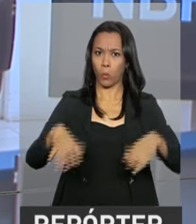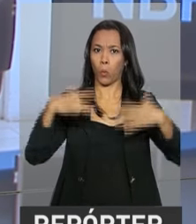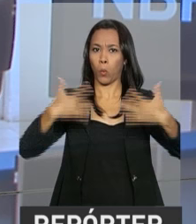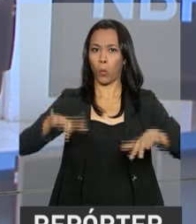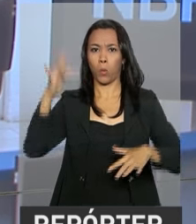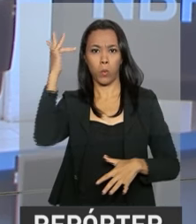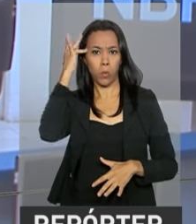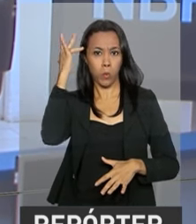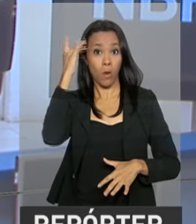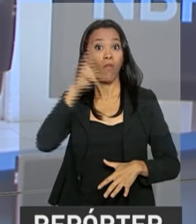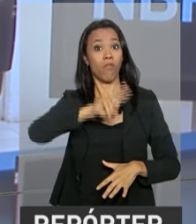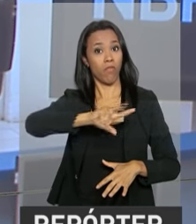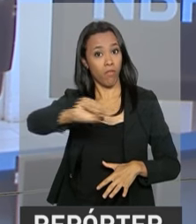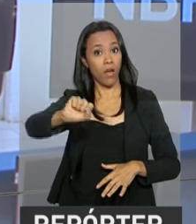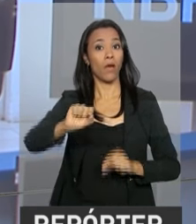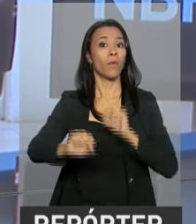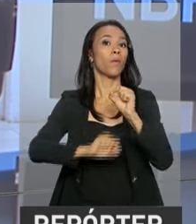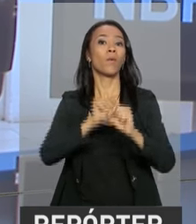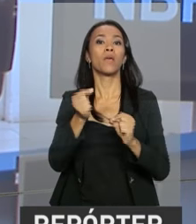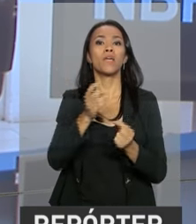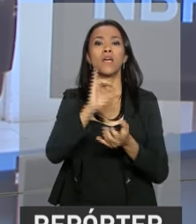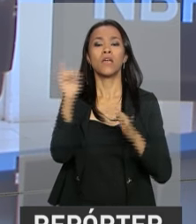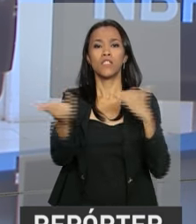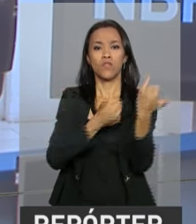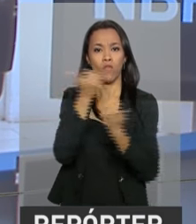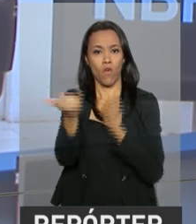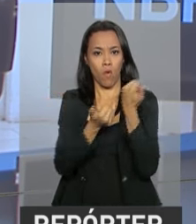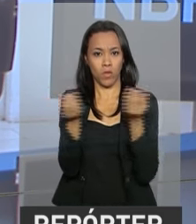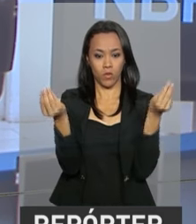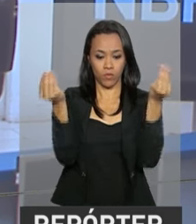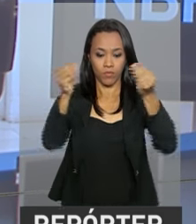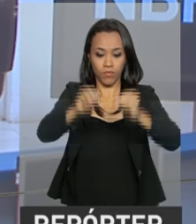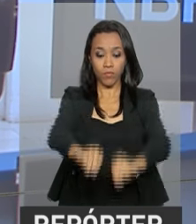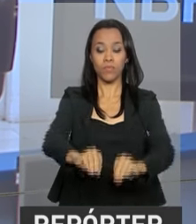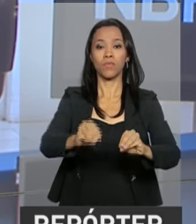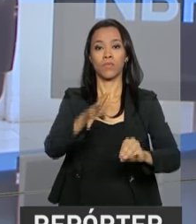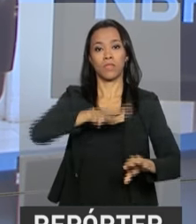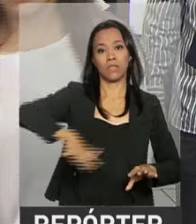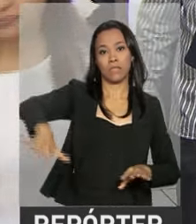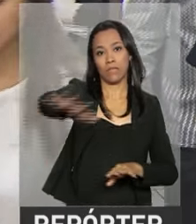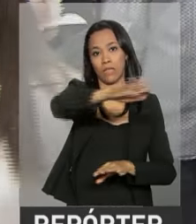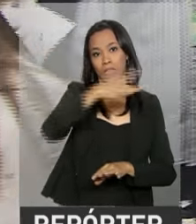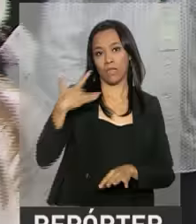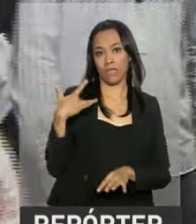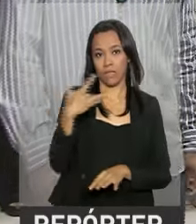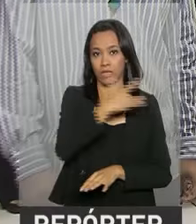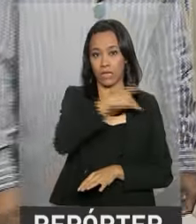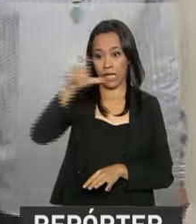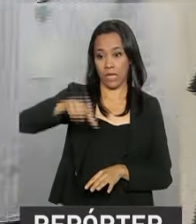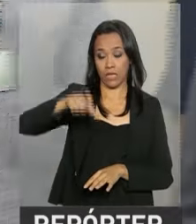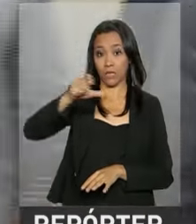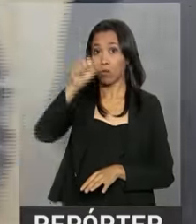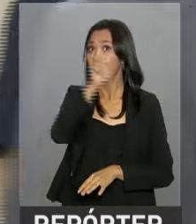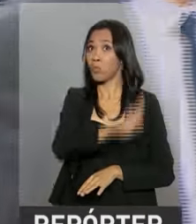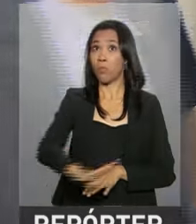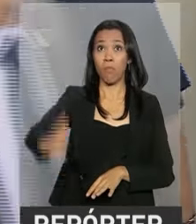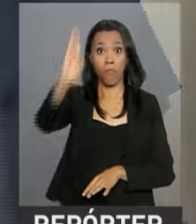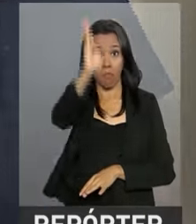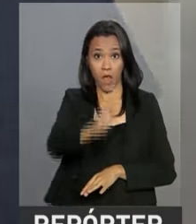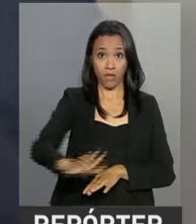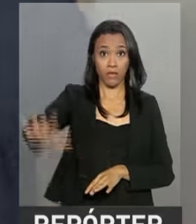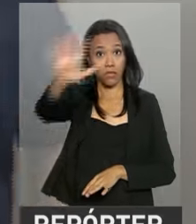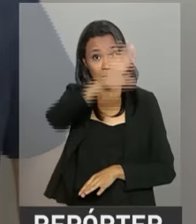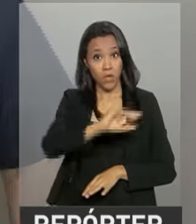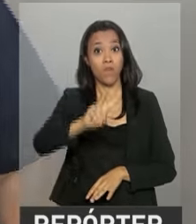prontuário eletrônico e o cartão do Sistema Único de Saúde em todo o país as máquinas vão ampliar em 10